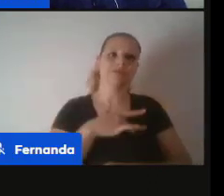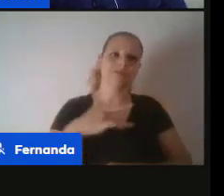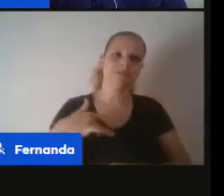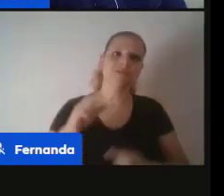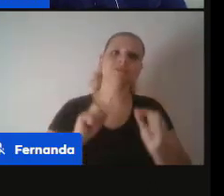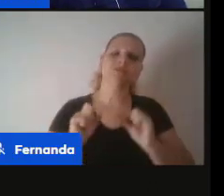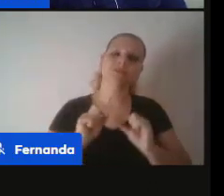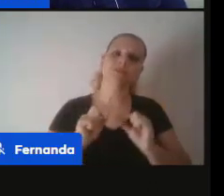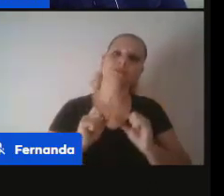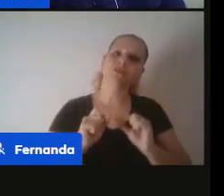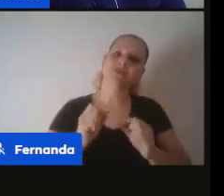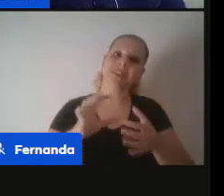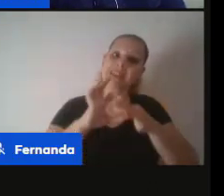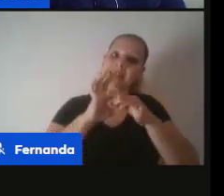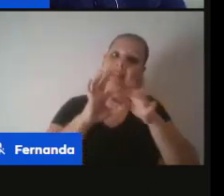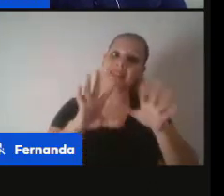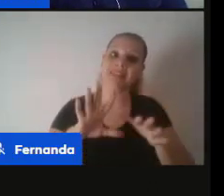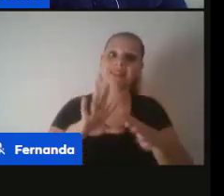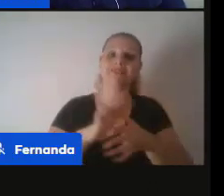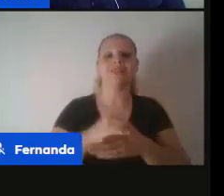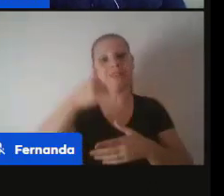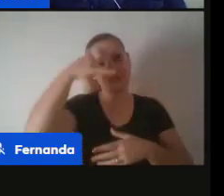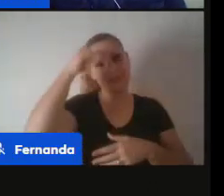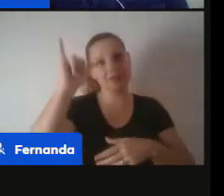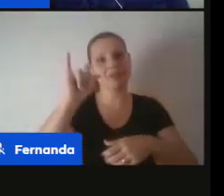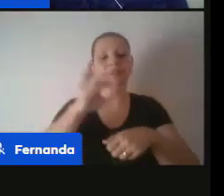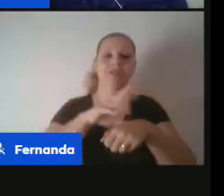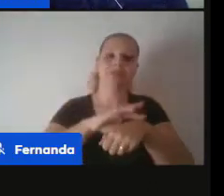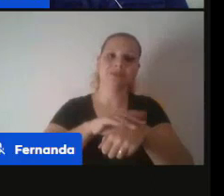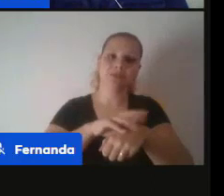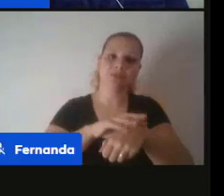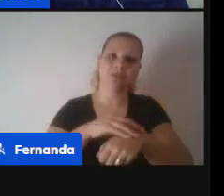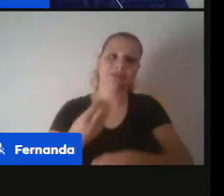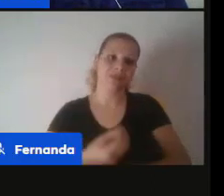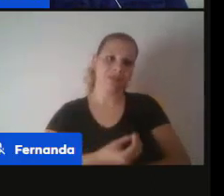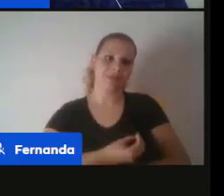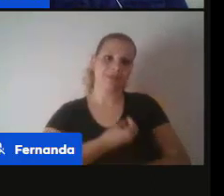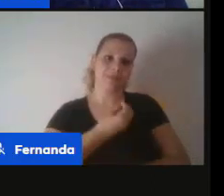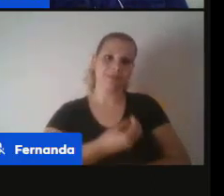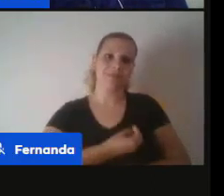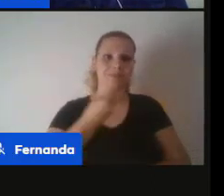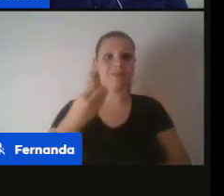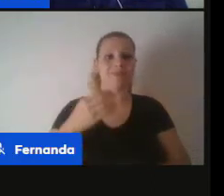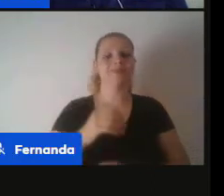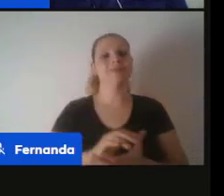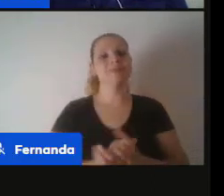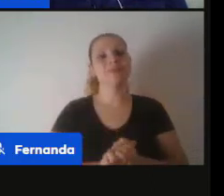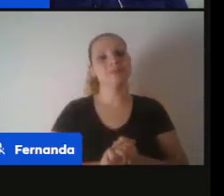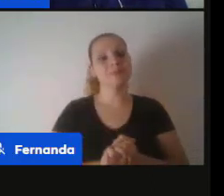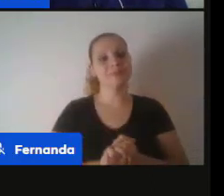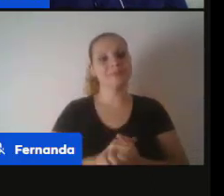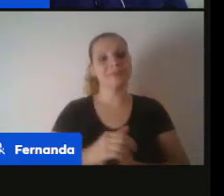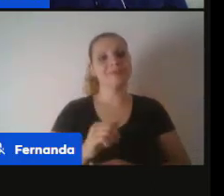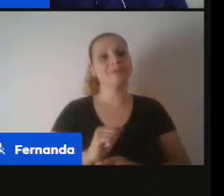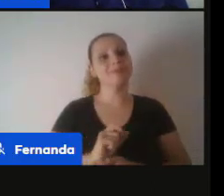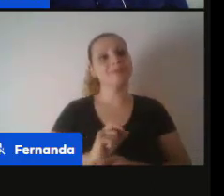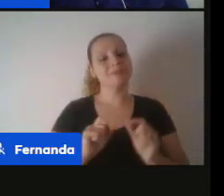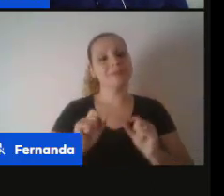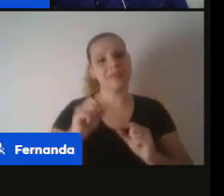sem risco, e ser uma participante da saúde pública, evitando todas